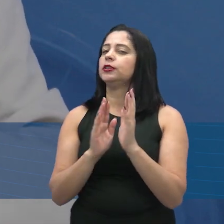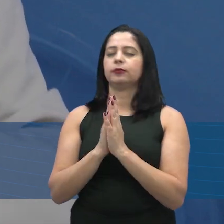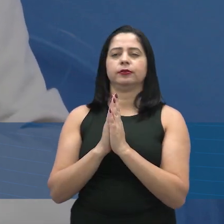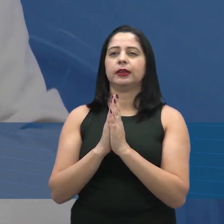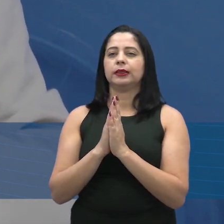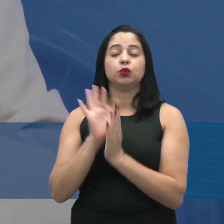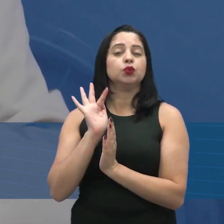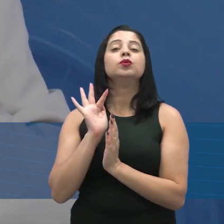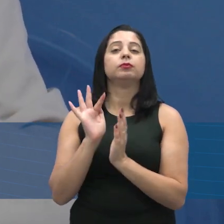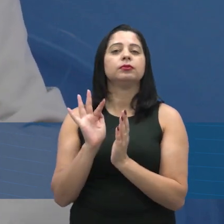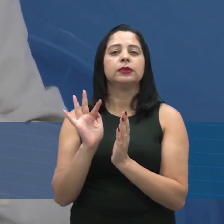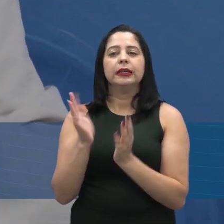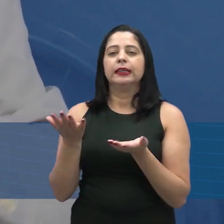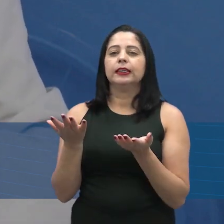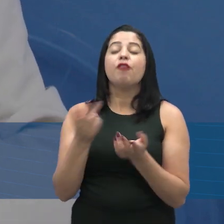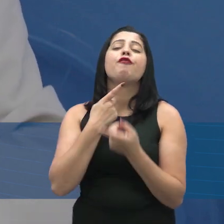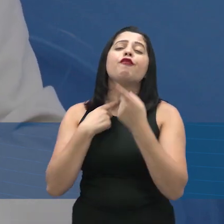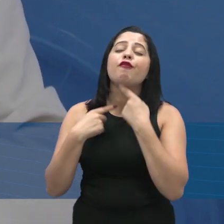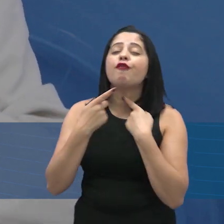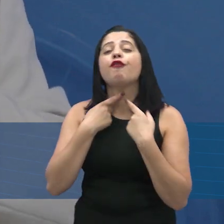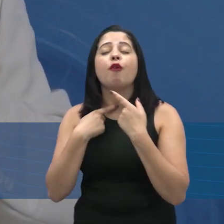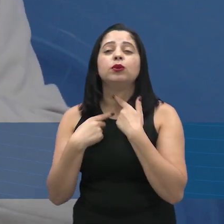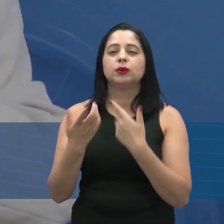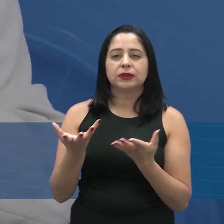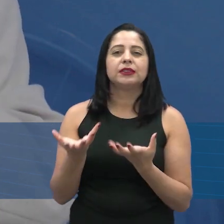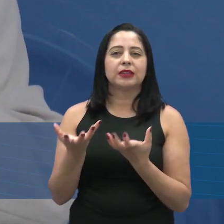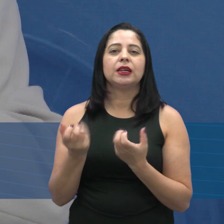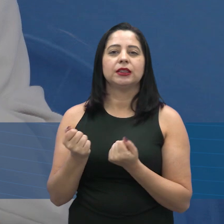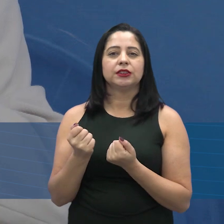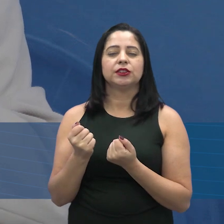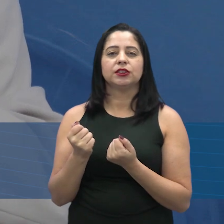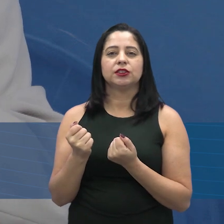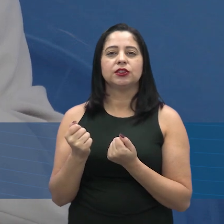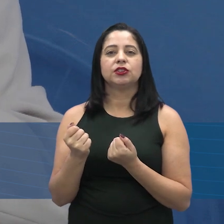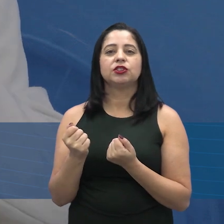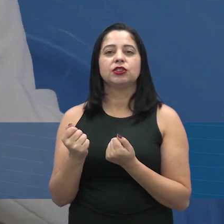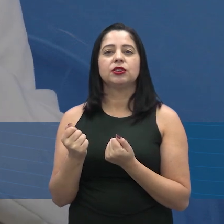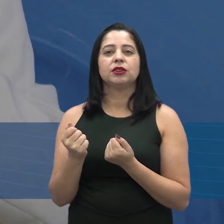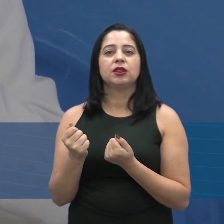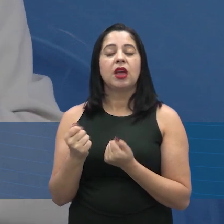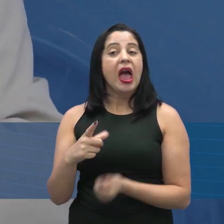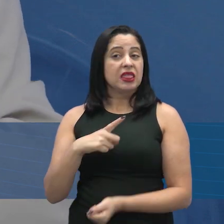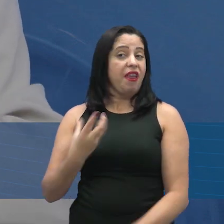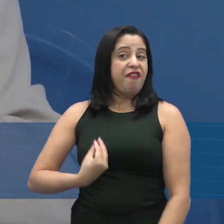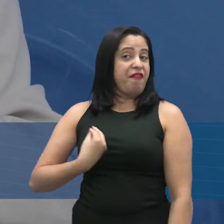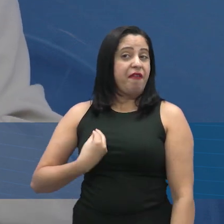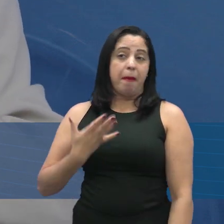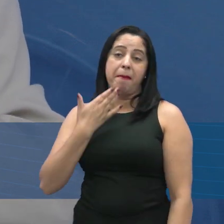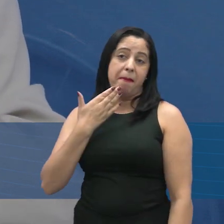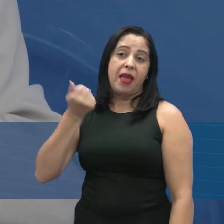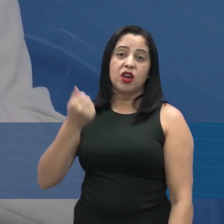perspectiva, como eu costumo citar para a mesma variável, de ter uma qualidade de